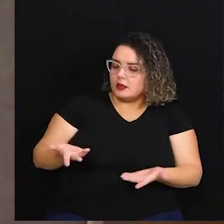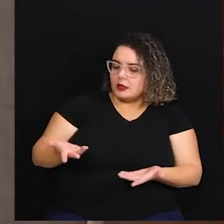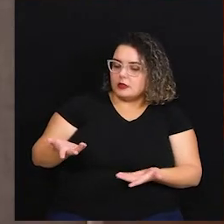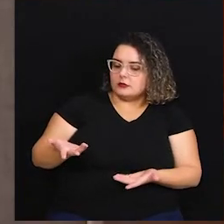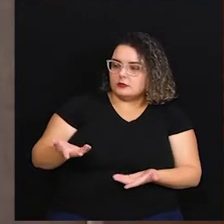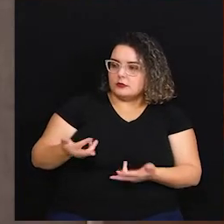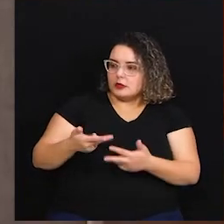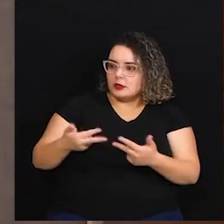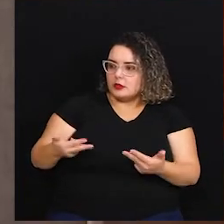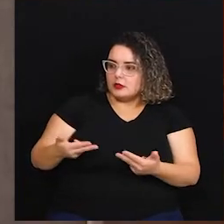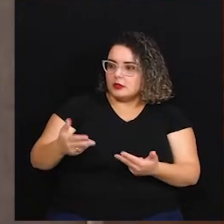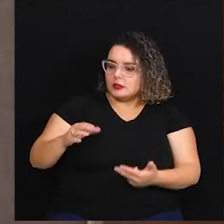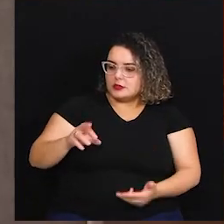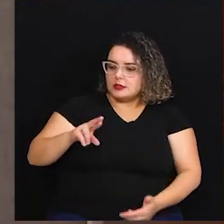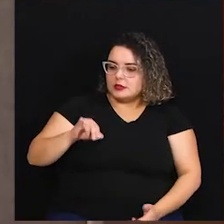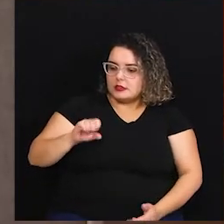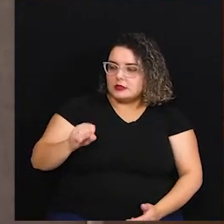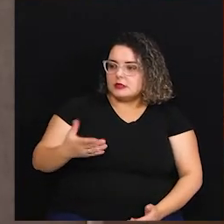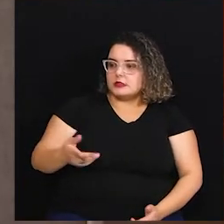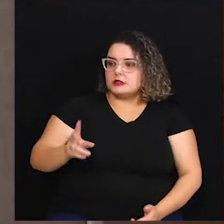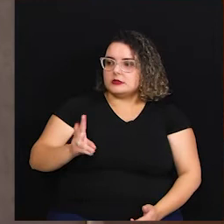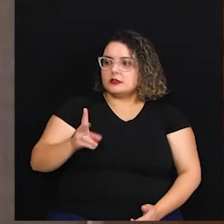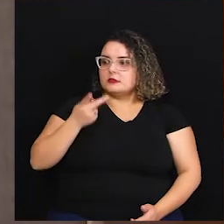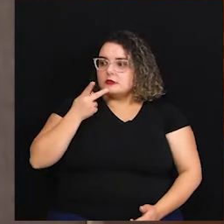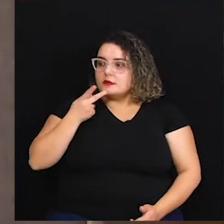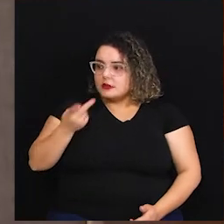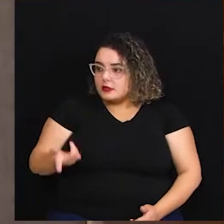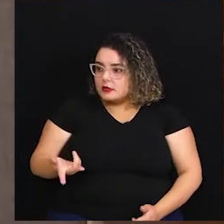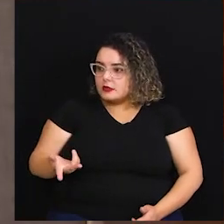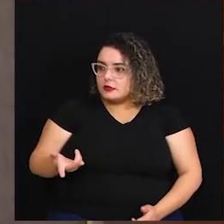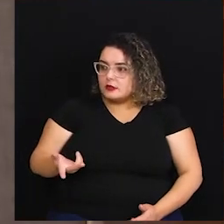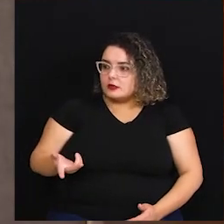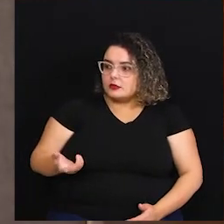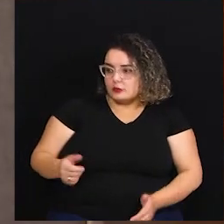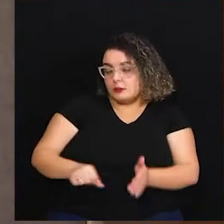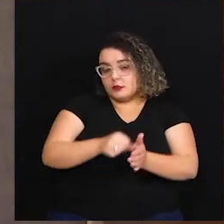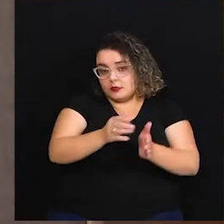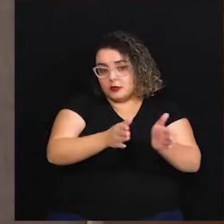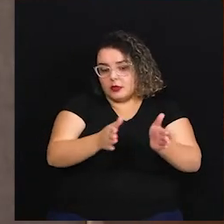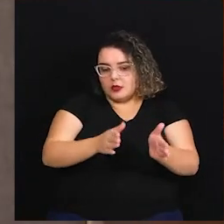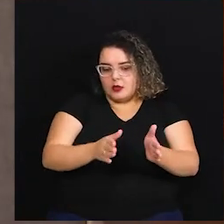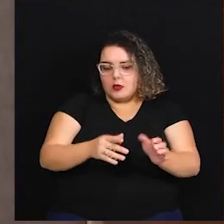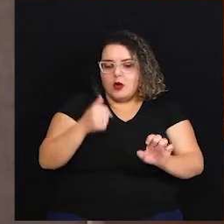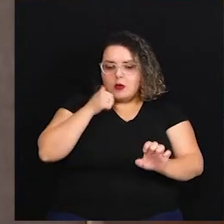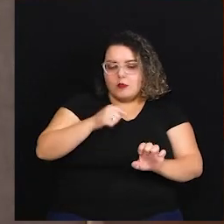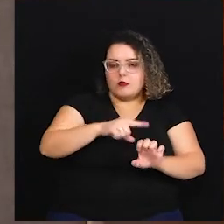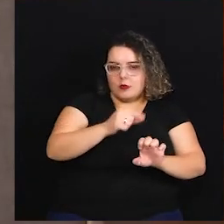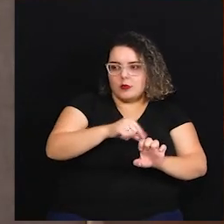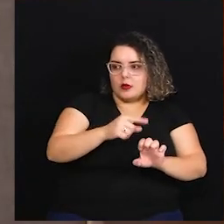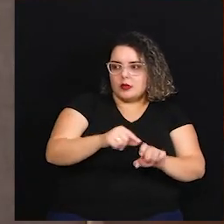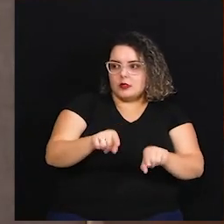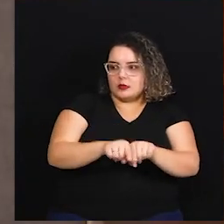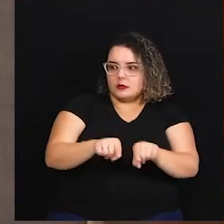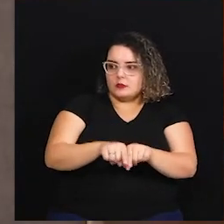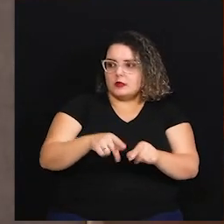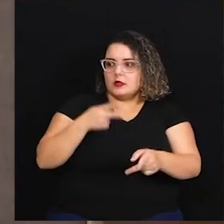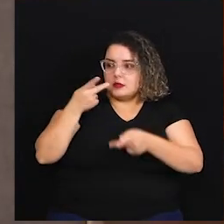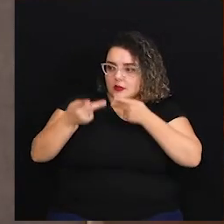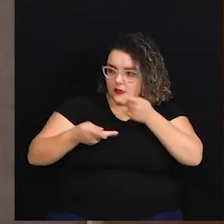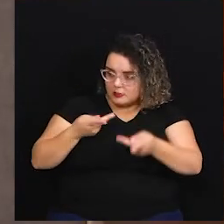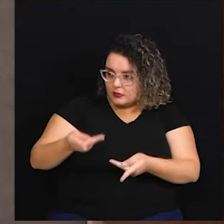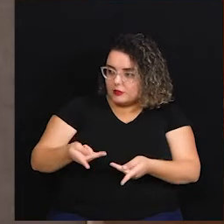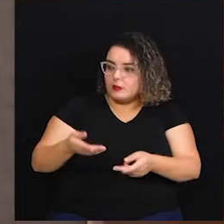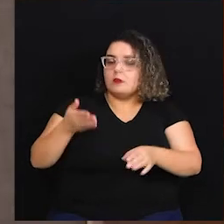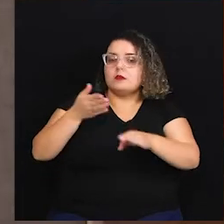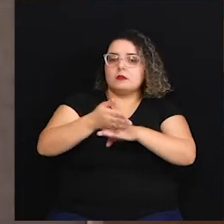acolhedores. Agora, uma coisa, Cris, a gente tá falando sempre, inclusive no primeiro bloco nós conversamos com uma empreendedora